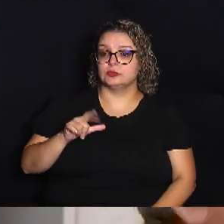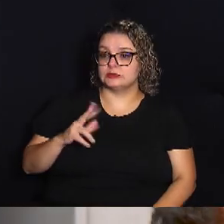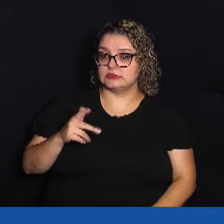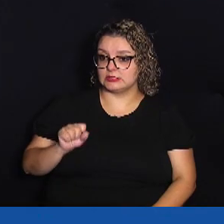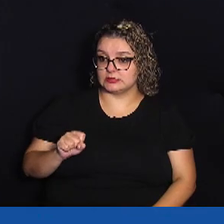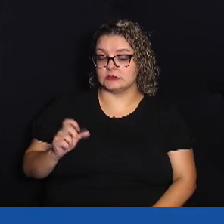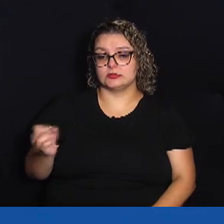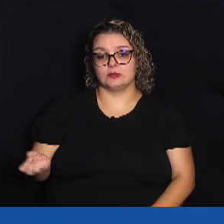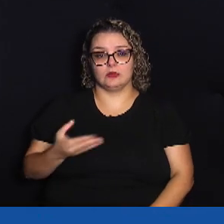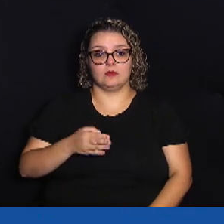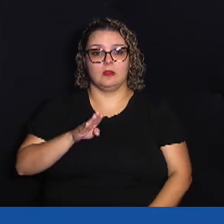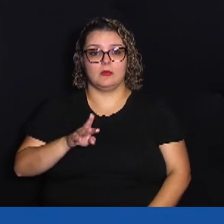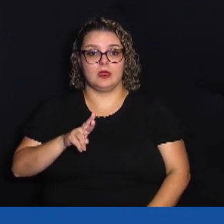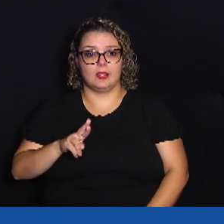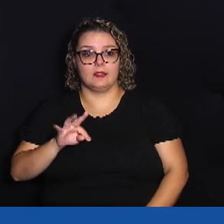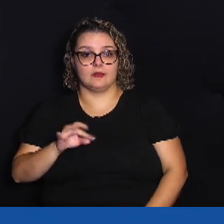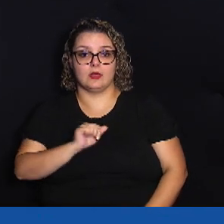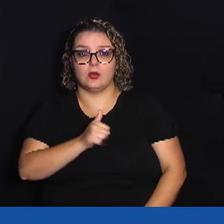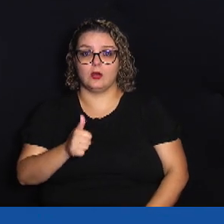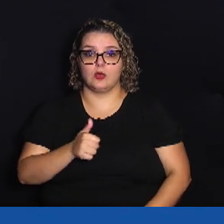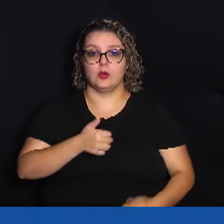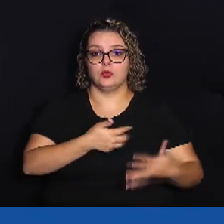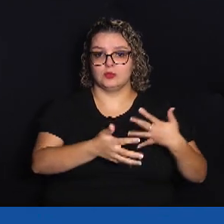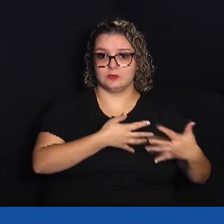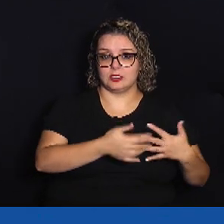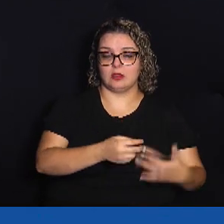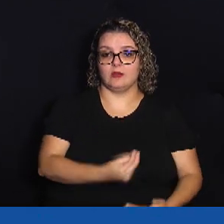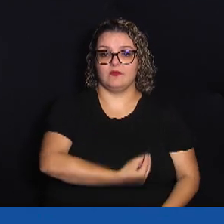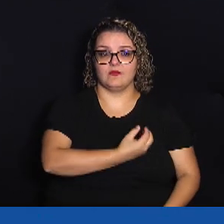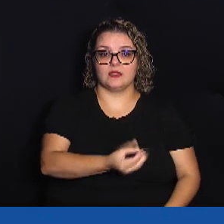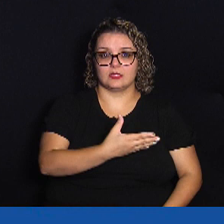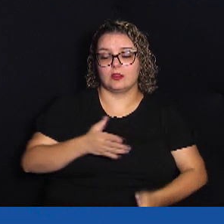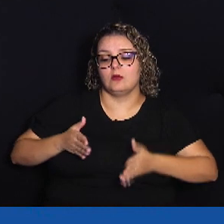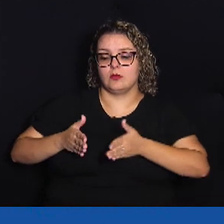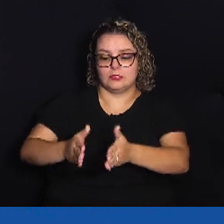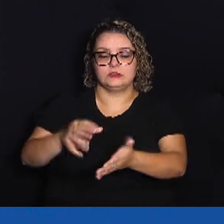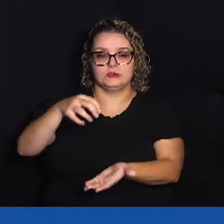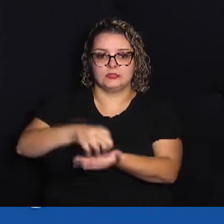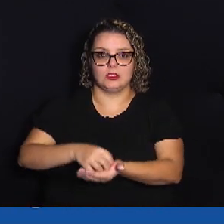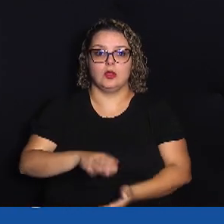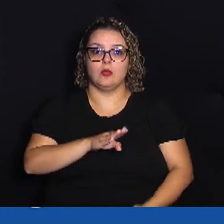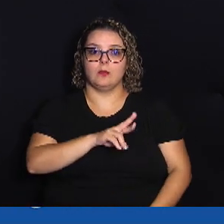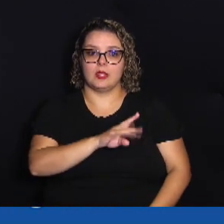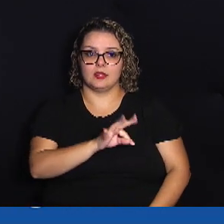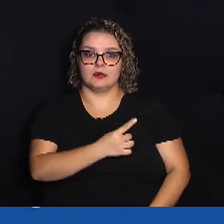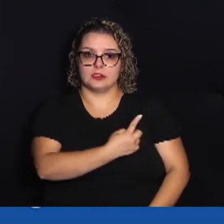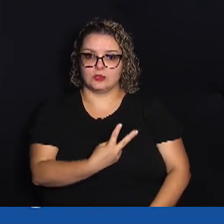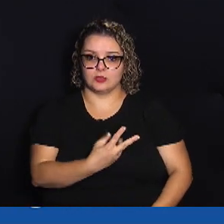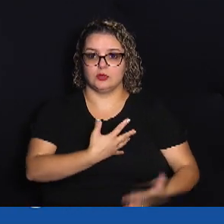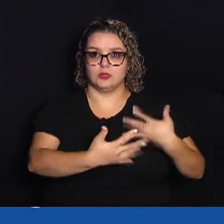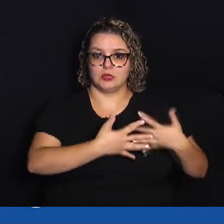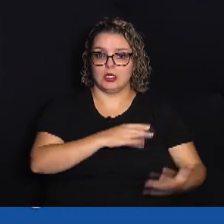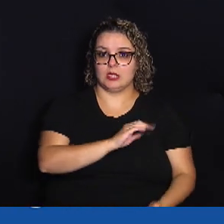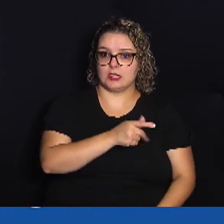linhas a primeira vai ser o brt1 que vai ligar o terminal vida nova ao corredor Central já o brt1